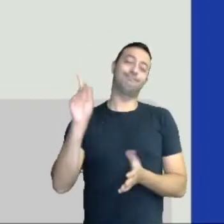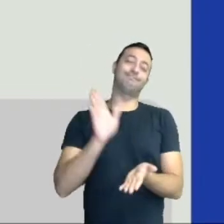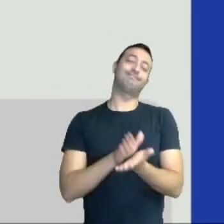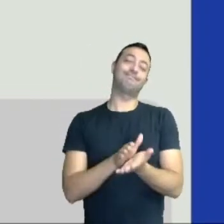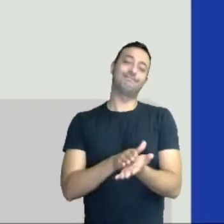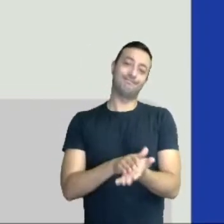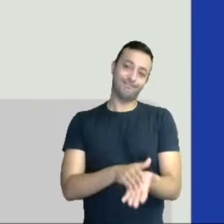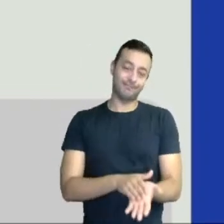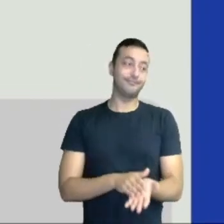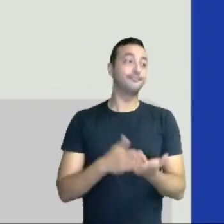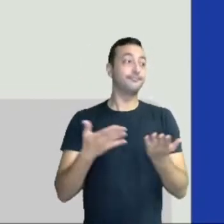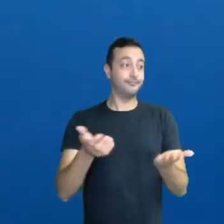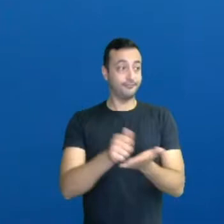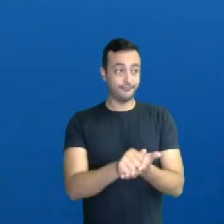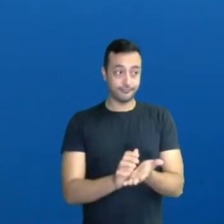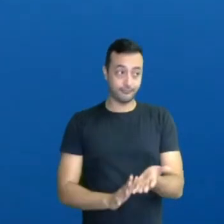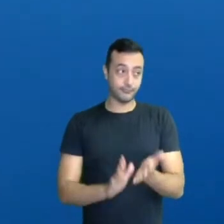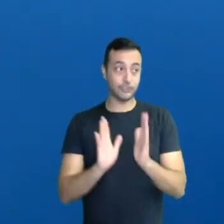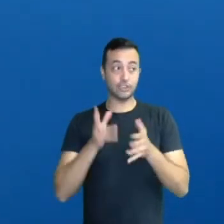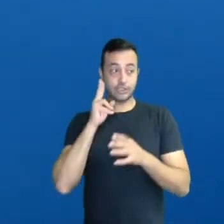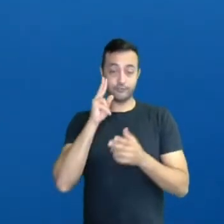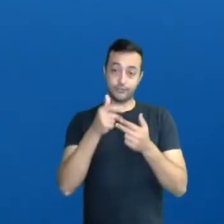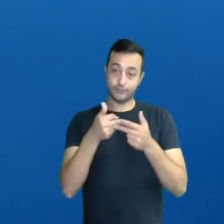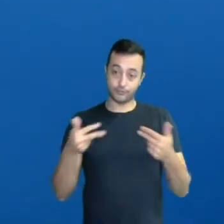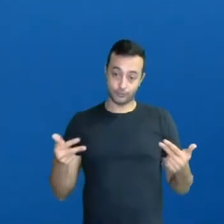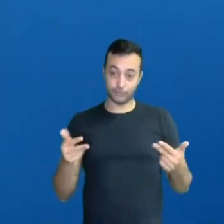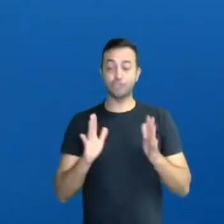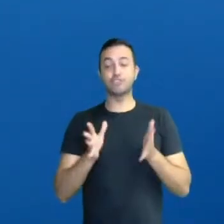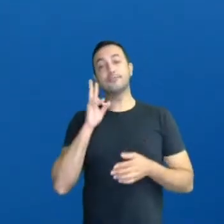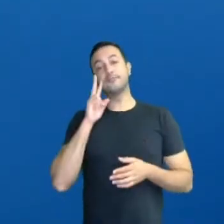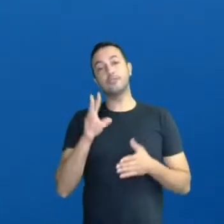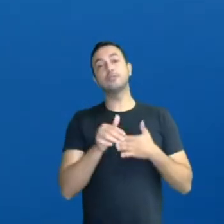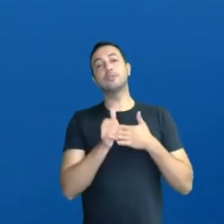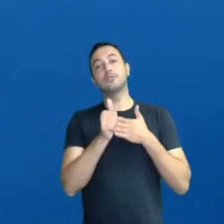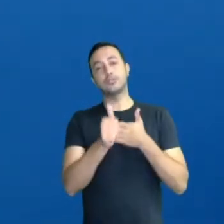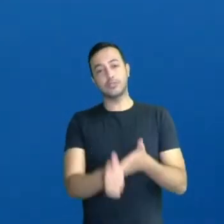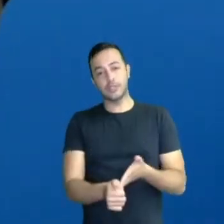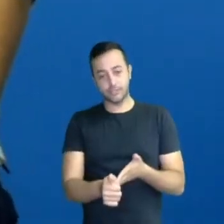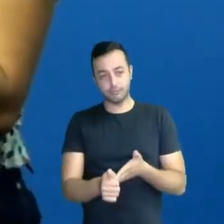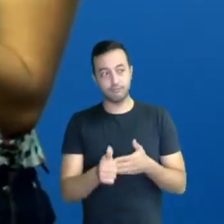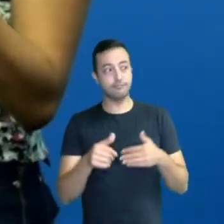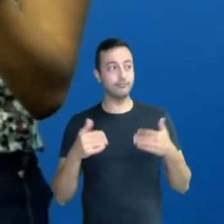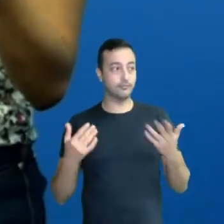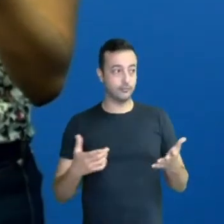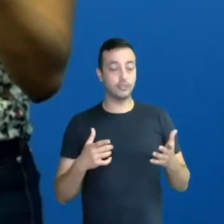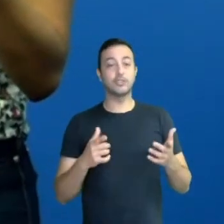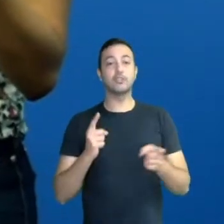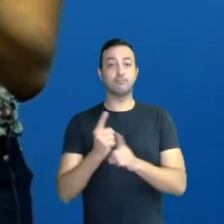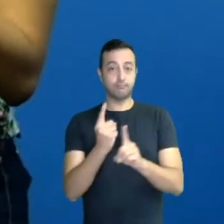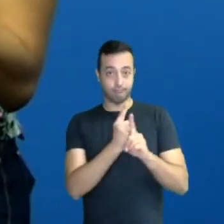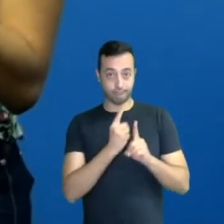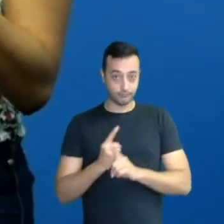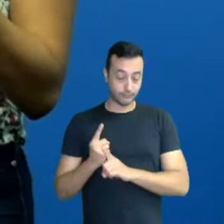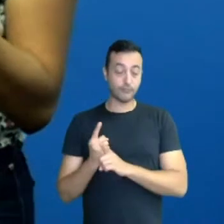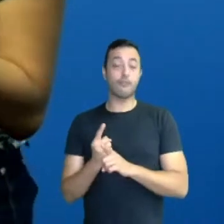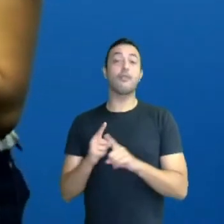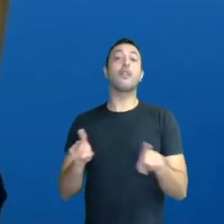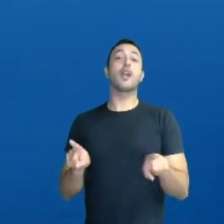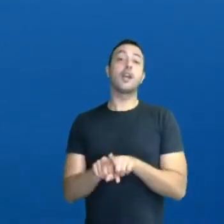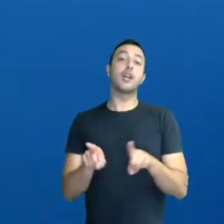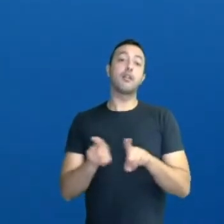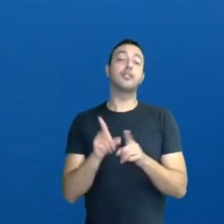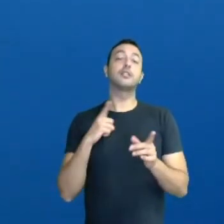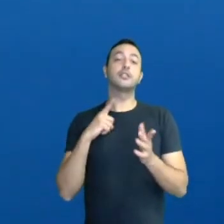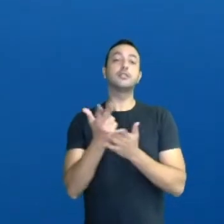bem. Nessa atividade, a gente já viu algumas coisas, né? A gente viu orientação, porque a gente localizou. A gente viu